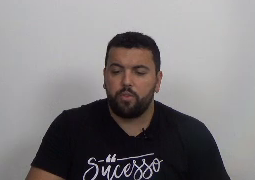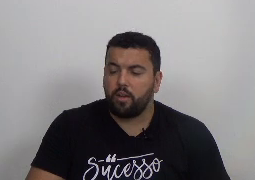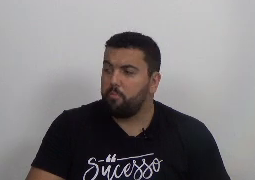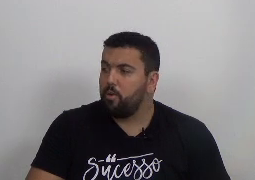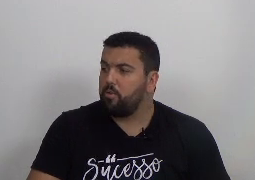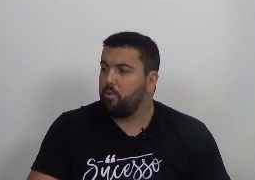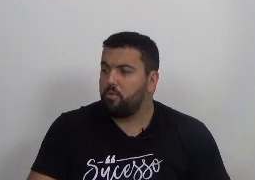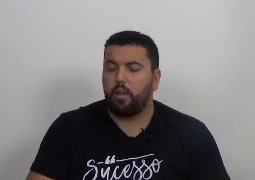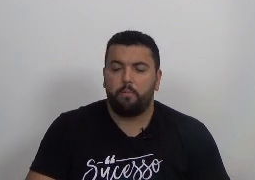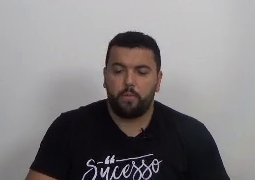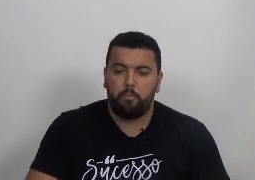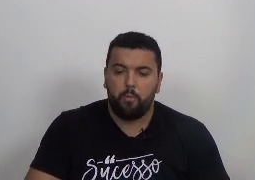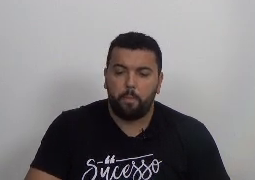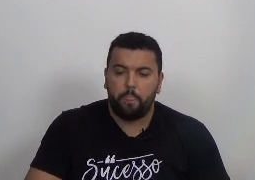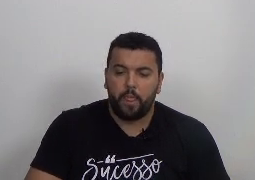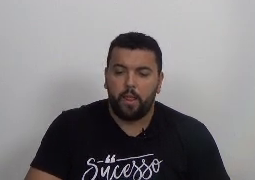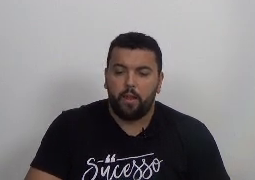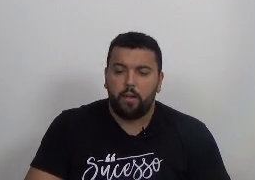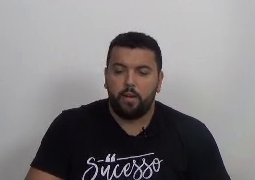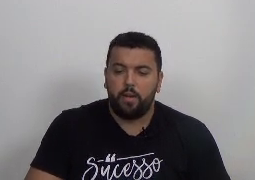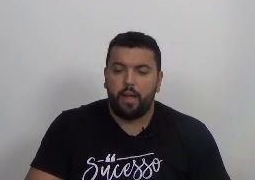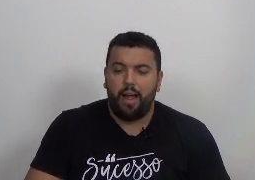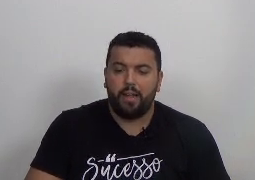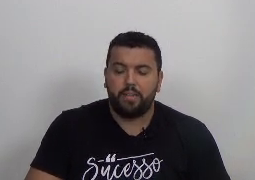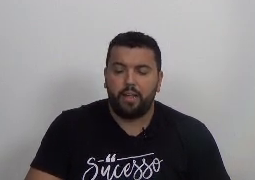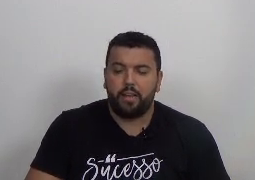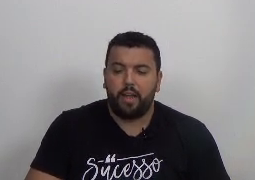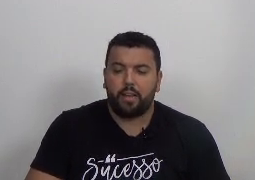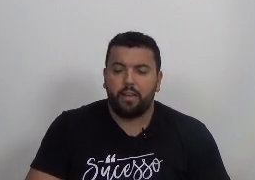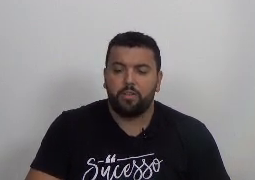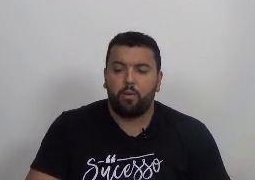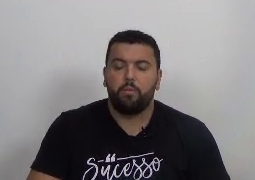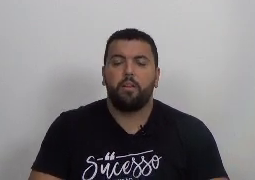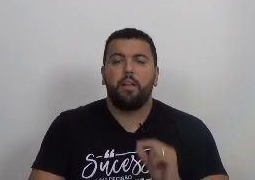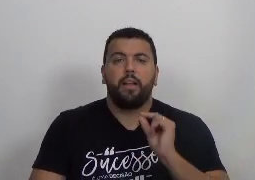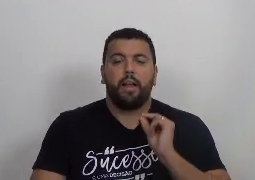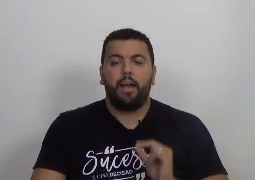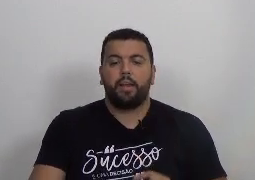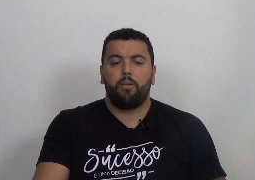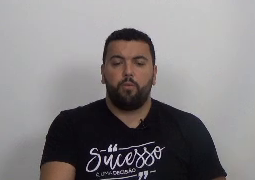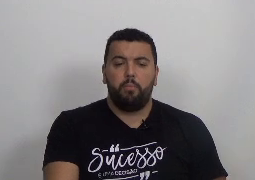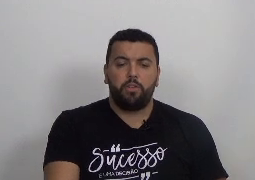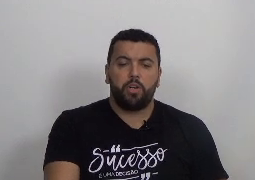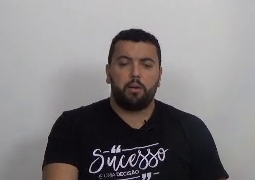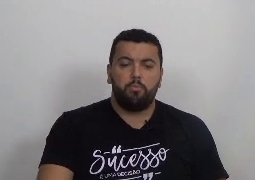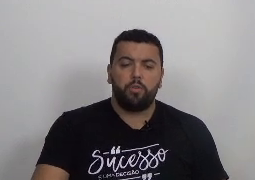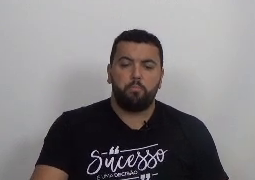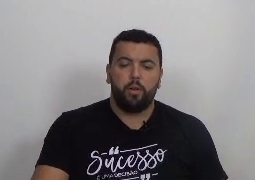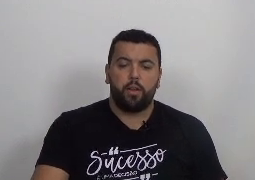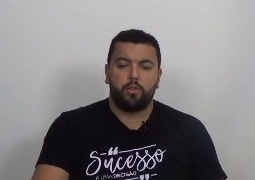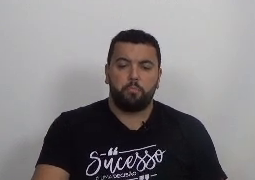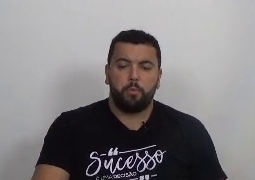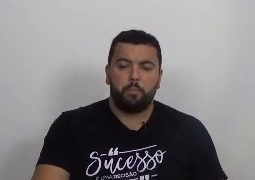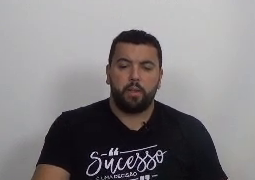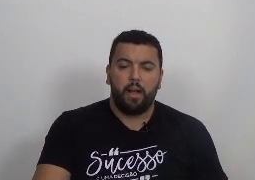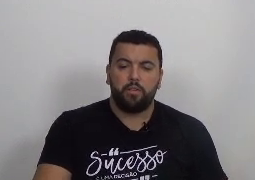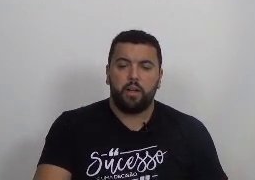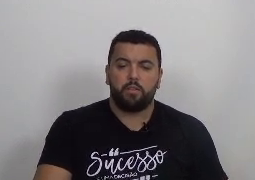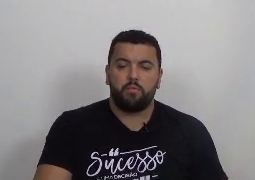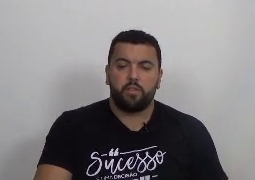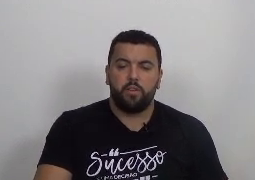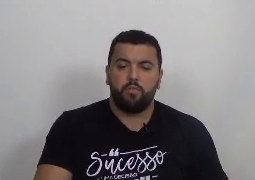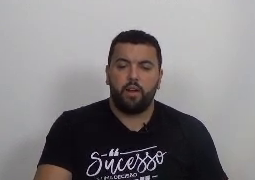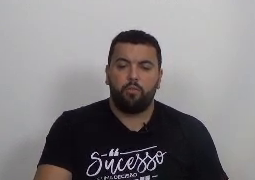atestado josé treinar redonda tá bom dele acertar questão uma dica muito importante